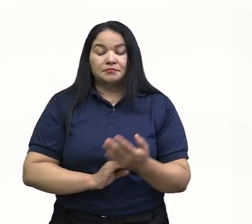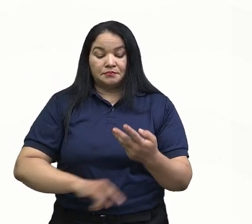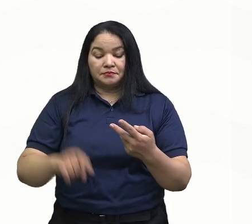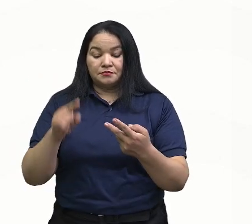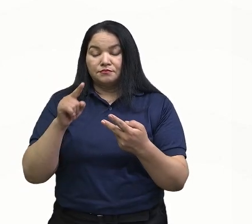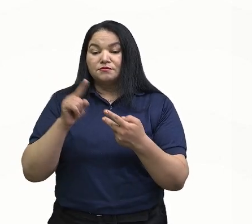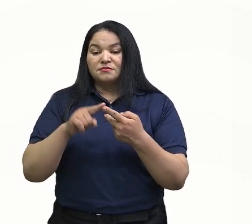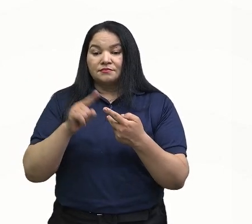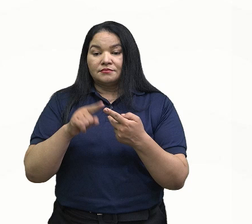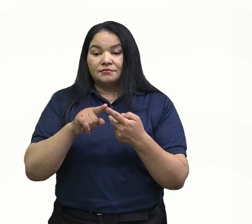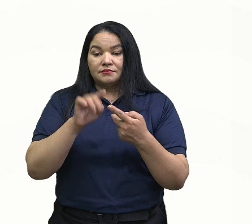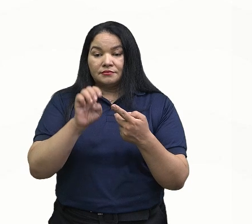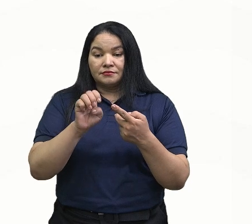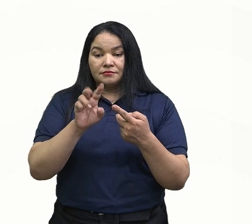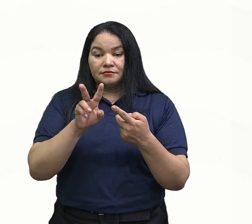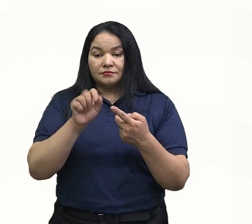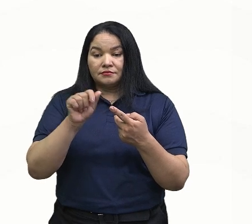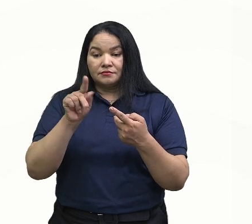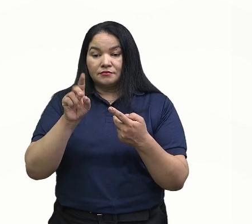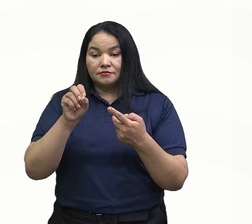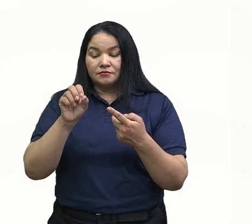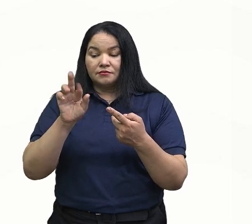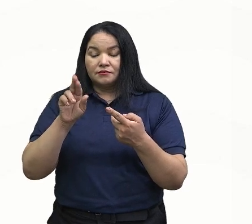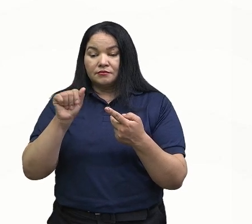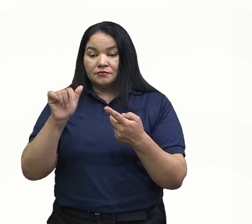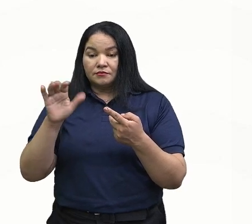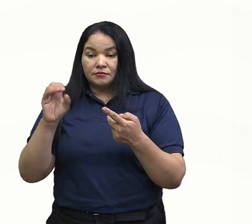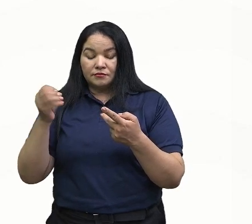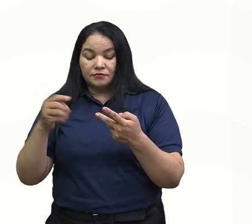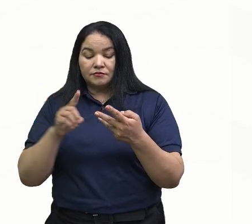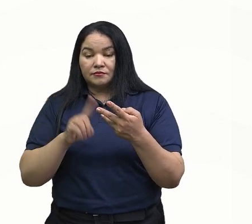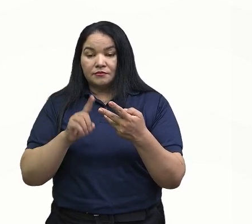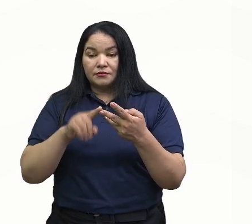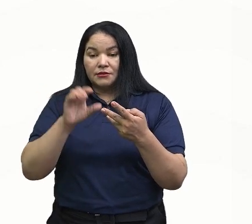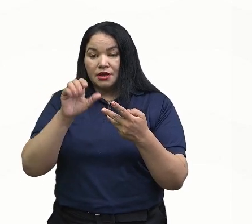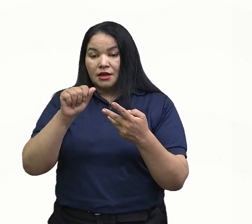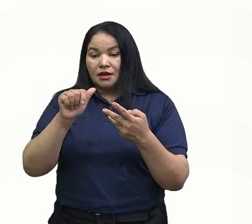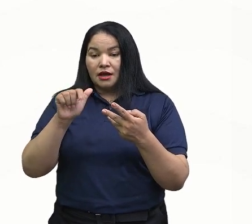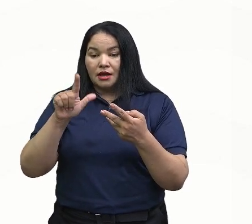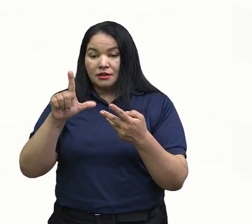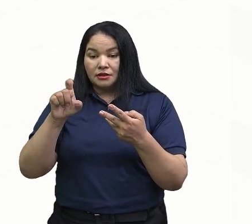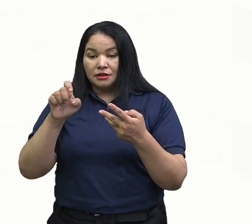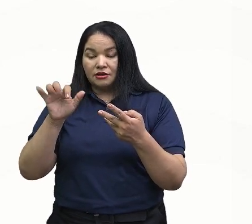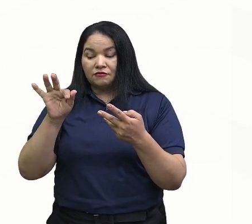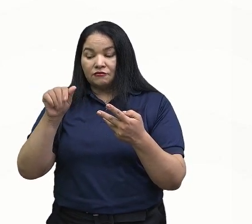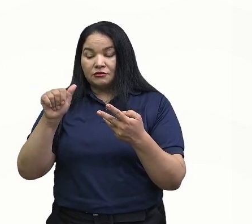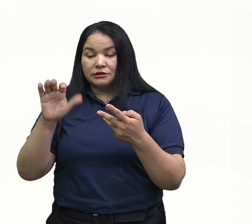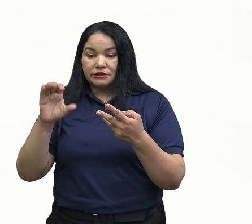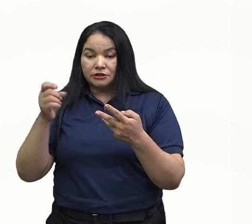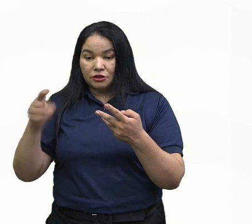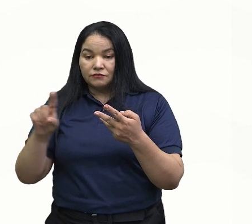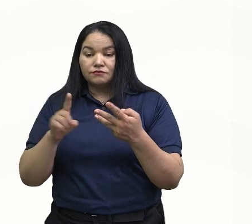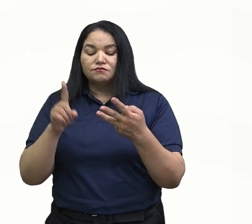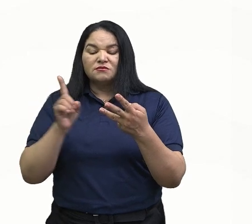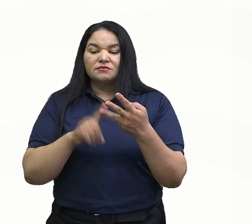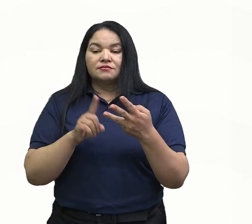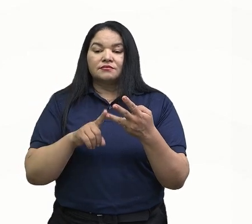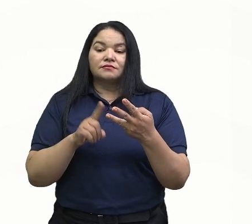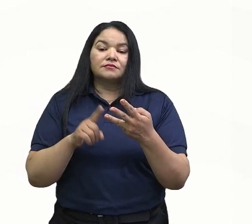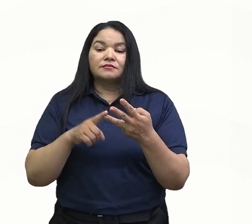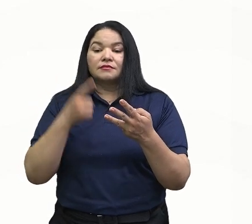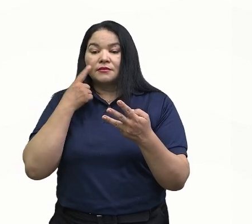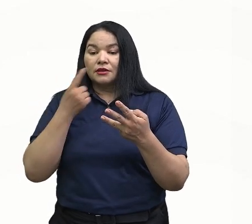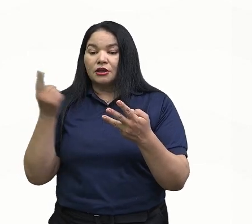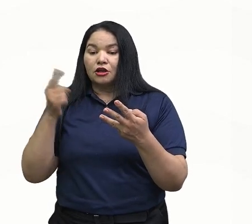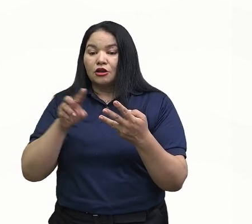calefação e vaporização. Por isso que o ponto de ebulição, que ele vai ebulir, ele